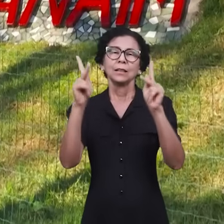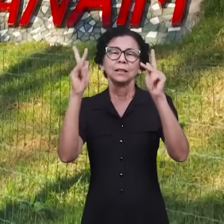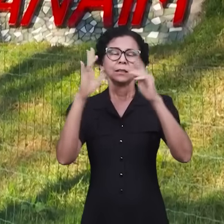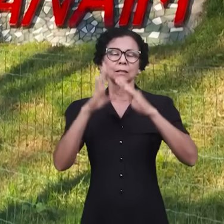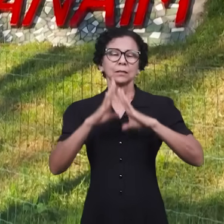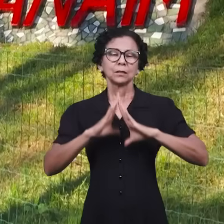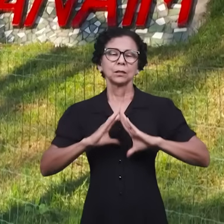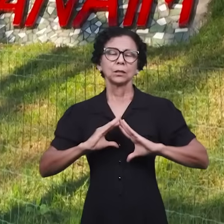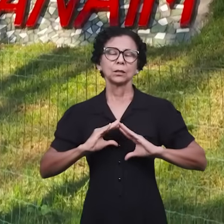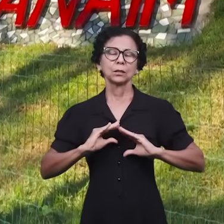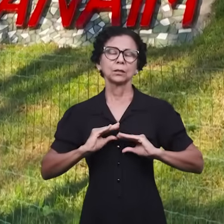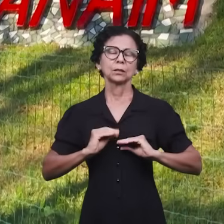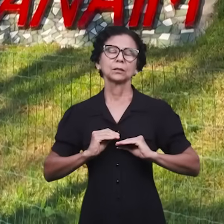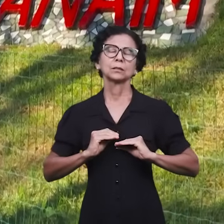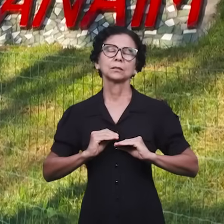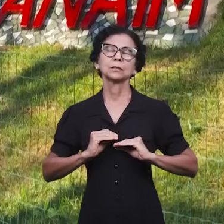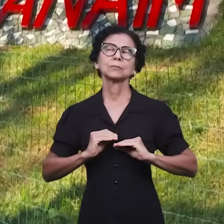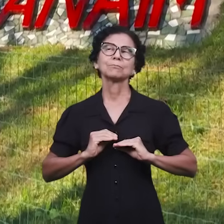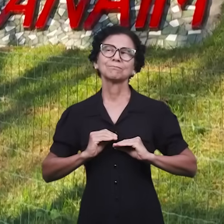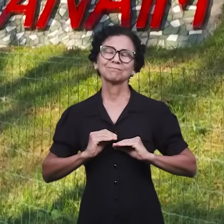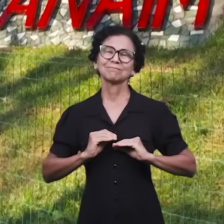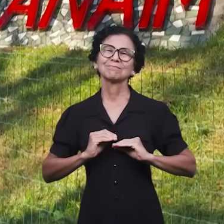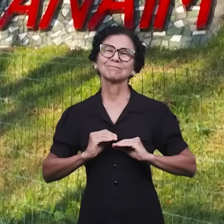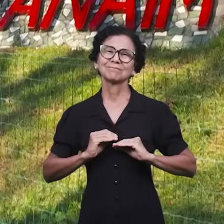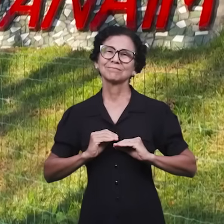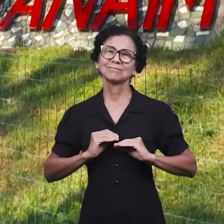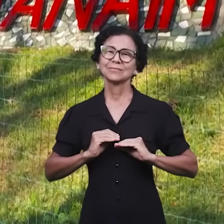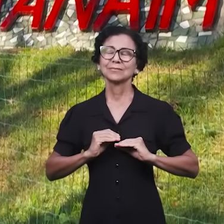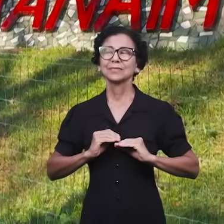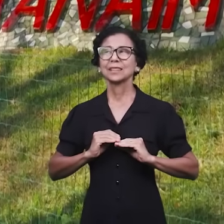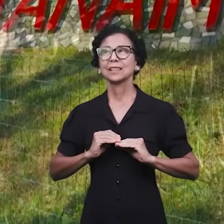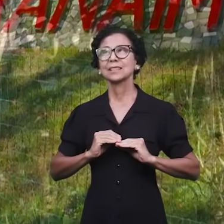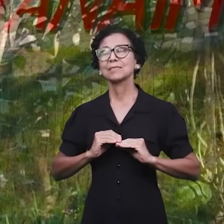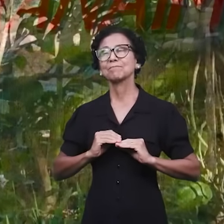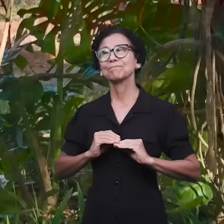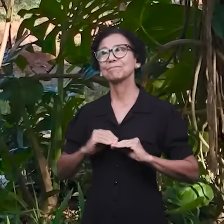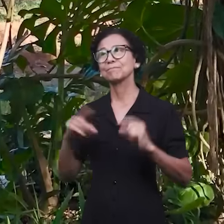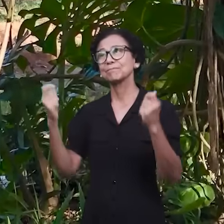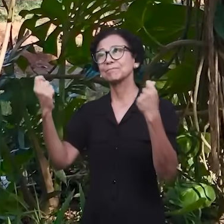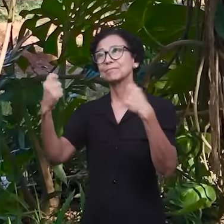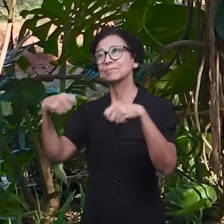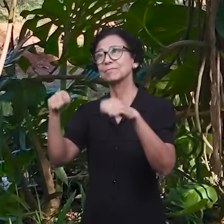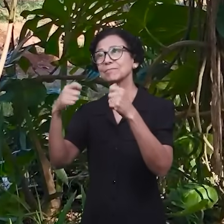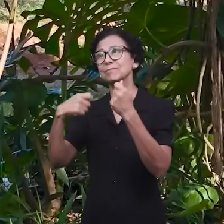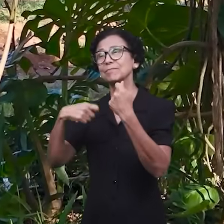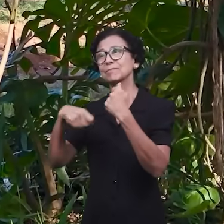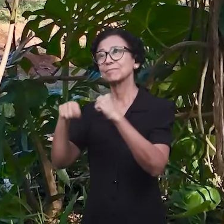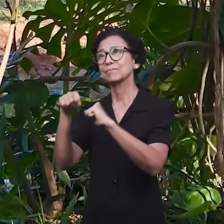Paz é o meu alimento.